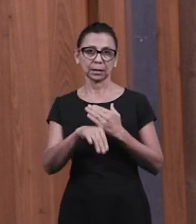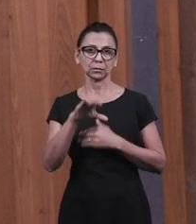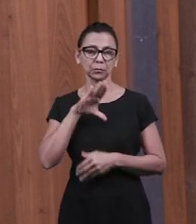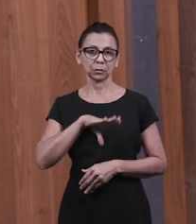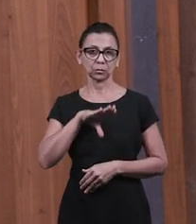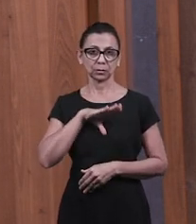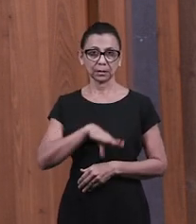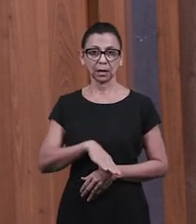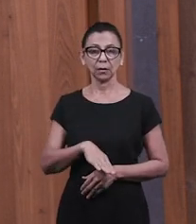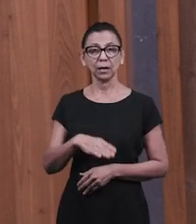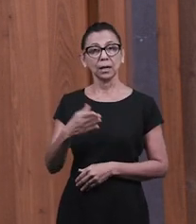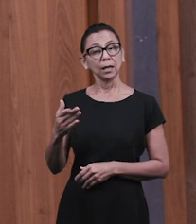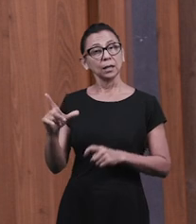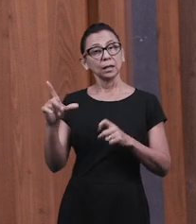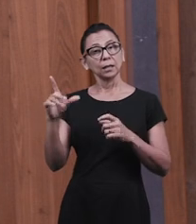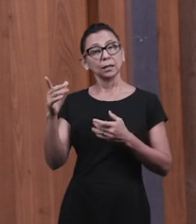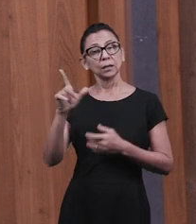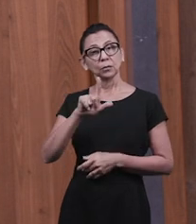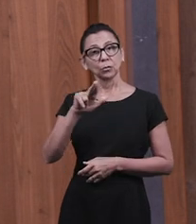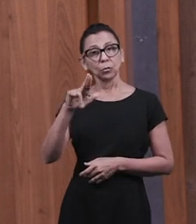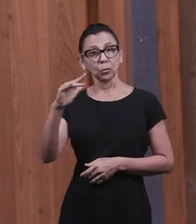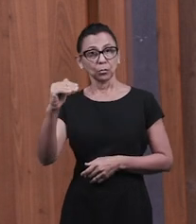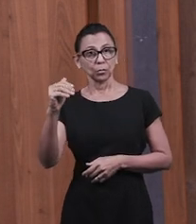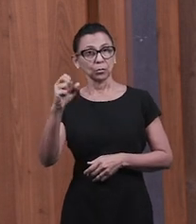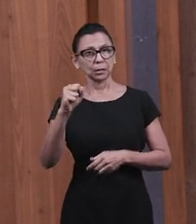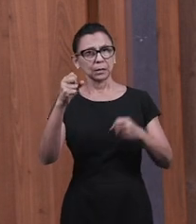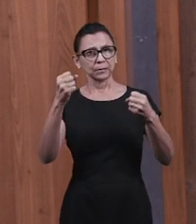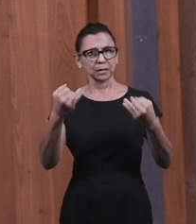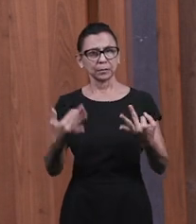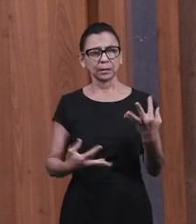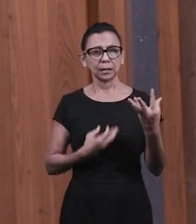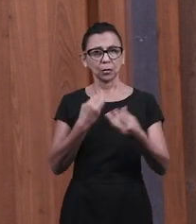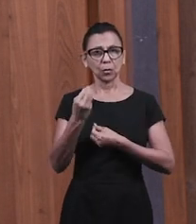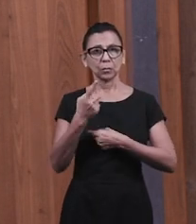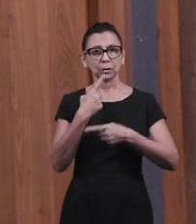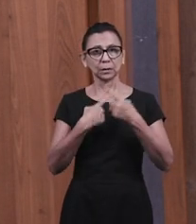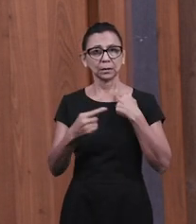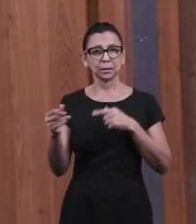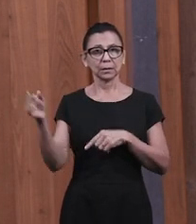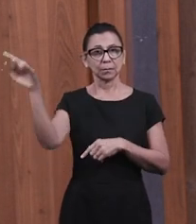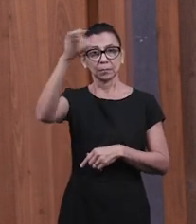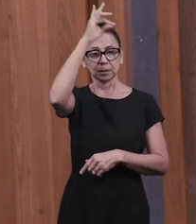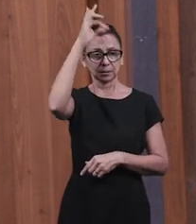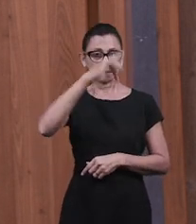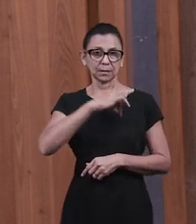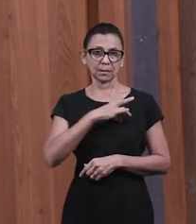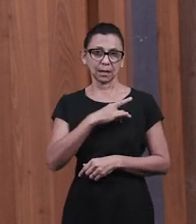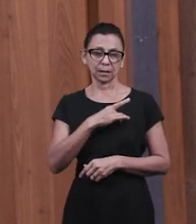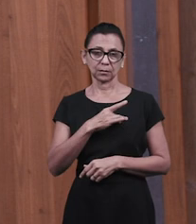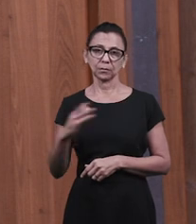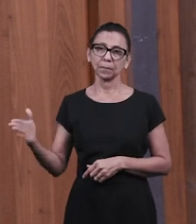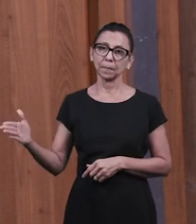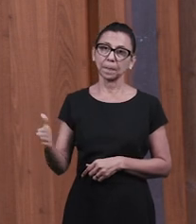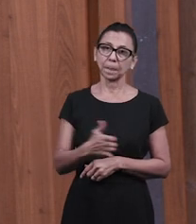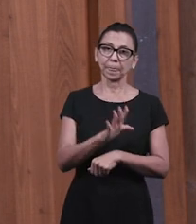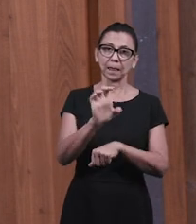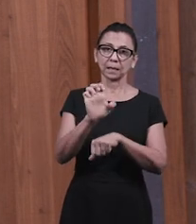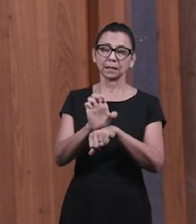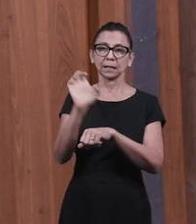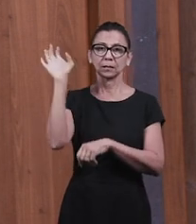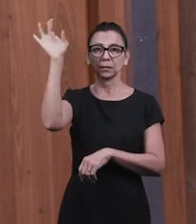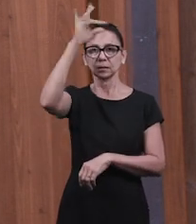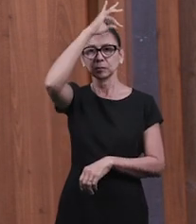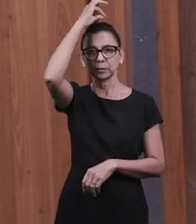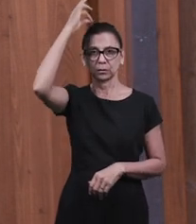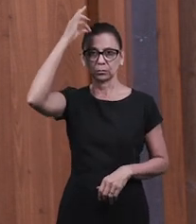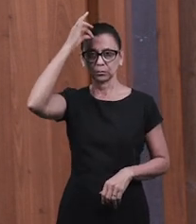ele quer ser batizado com o Espírito Santo. E logo depois, nós teremos no estado do Espírito Santo a resposta também